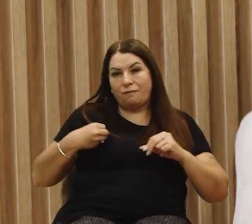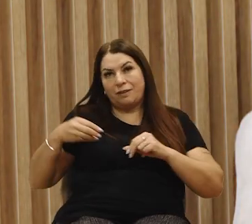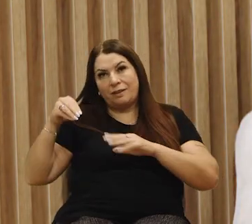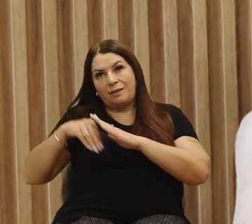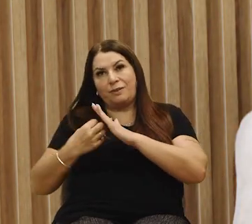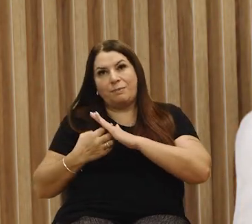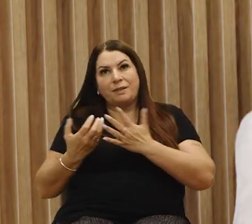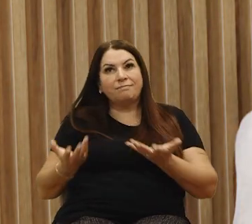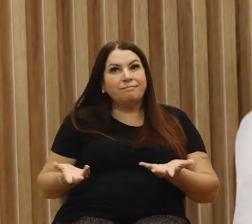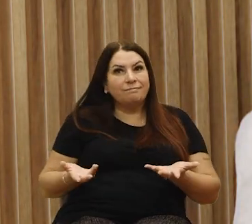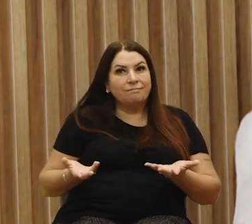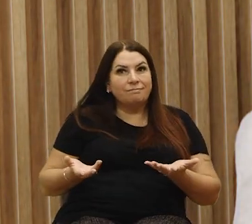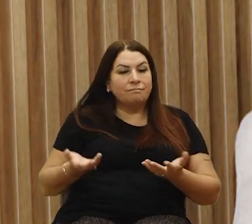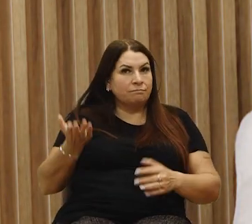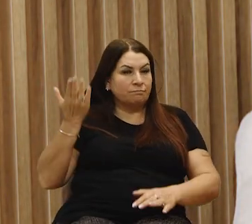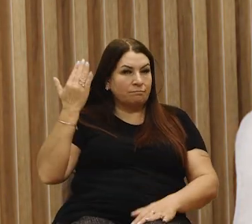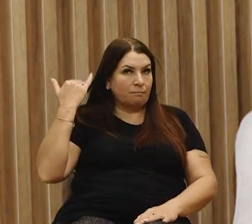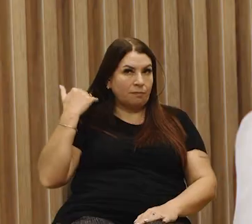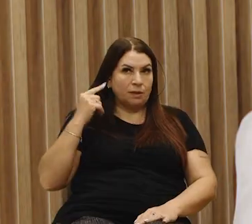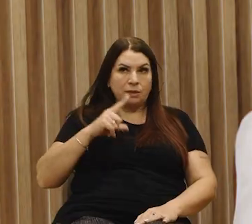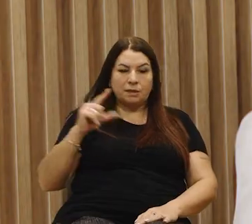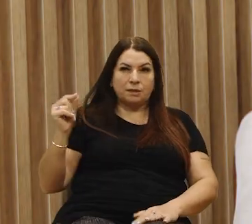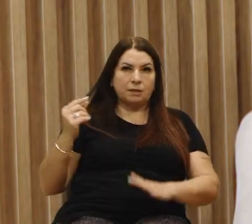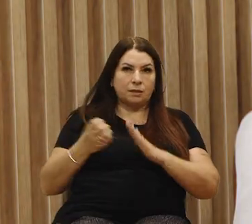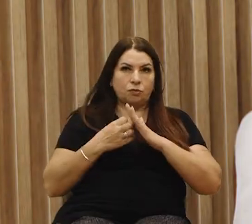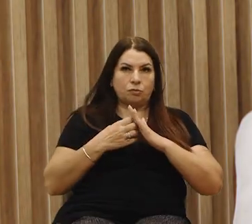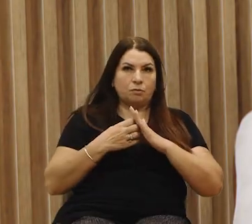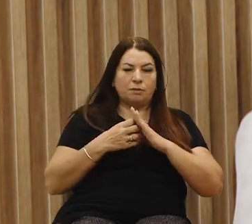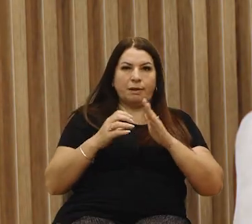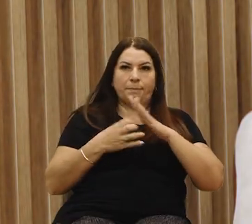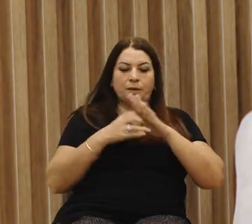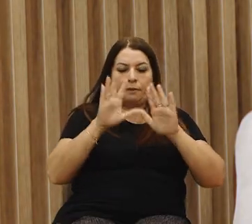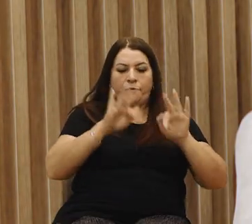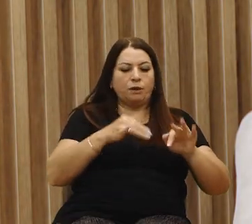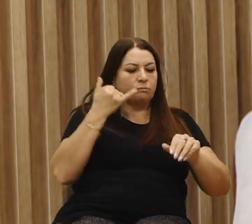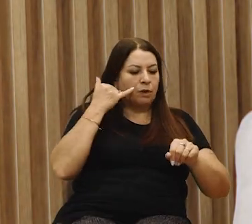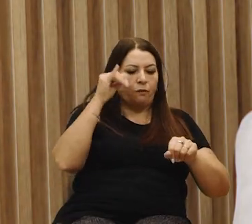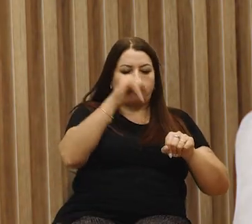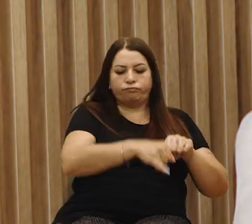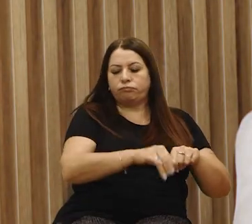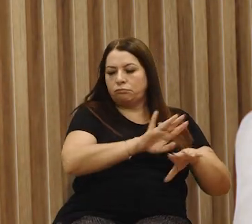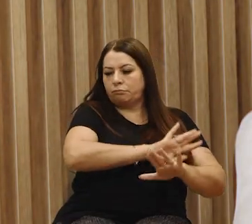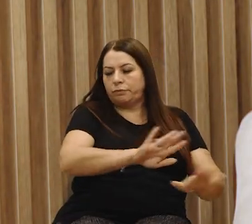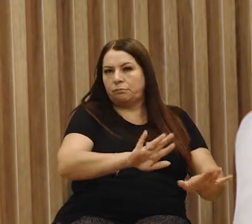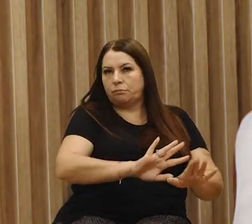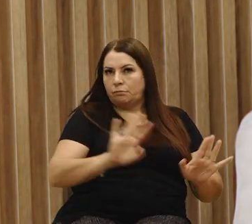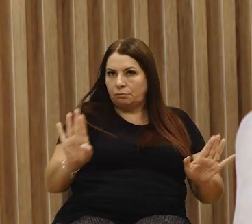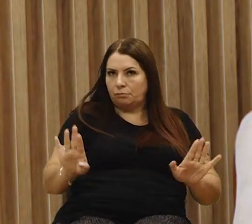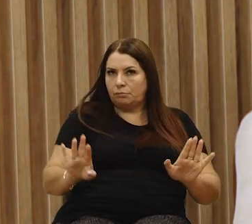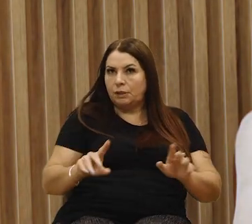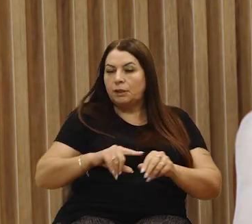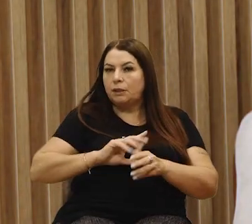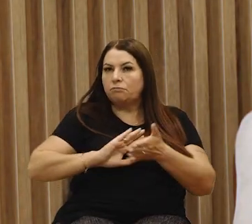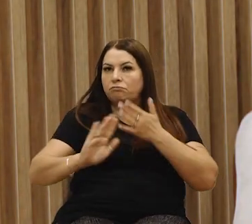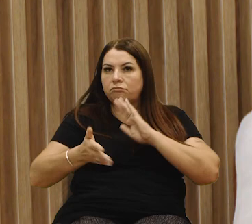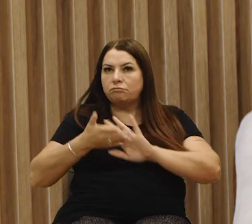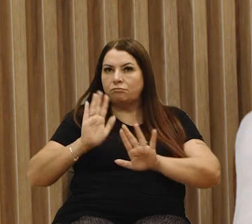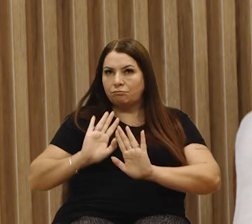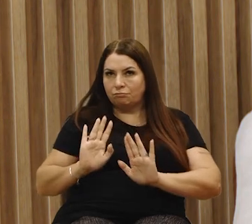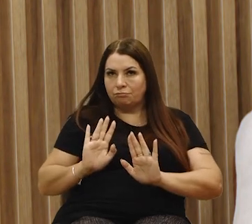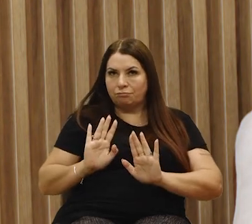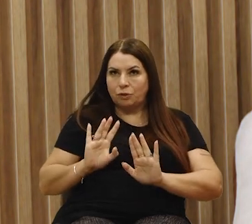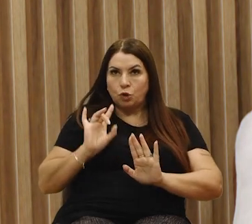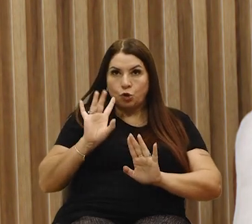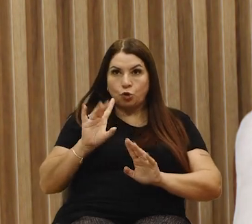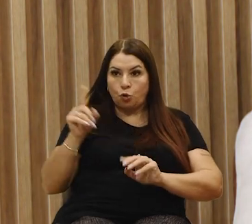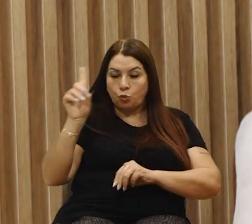da empresa? Antigamente, você saía da empresa, desligava o telefonezinho, era o telefone fixo, desligava o telefone lá e